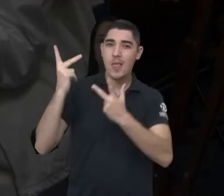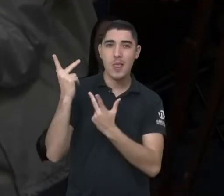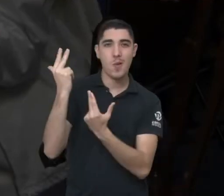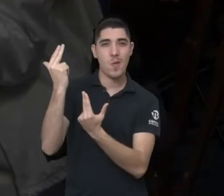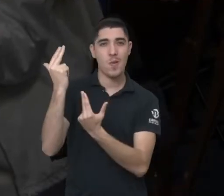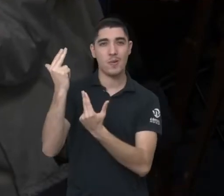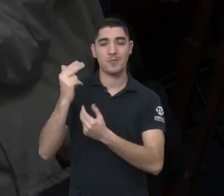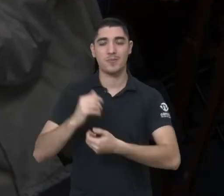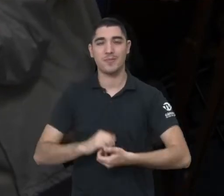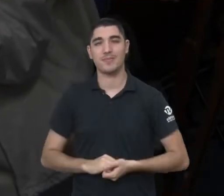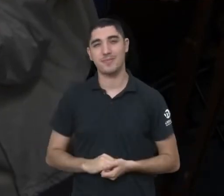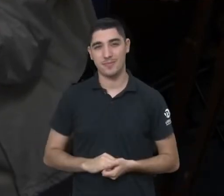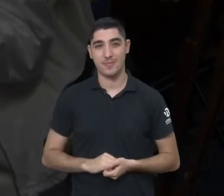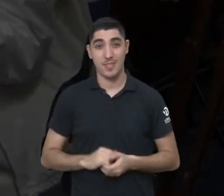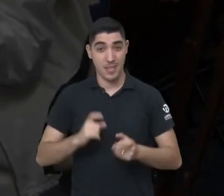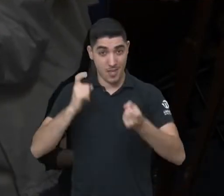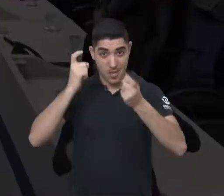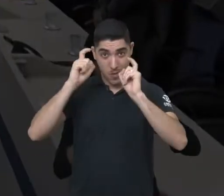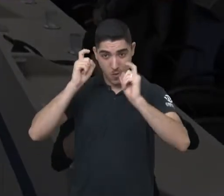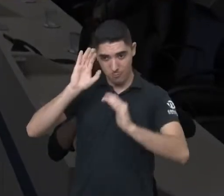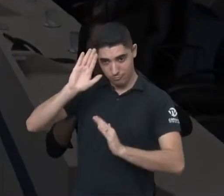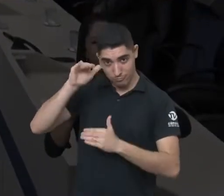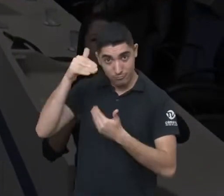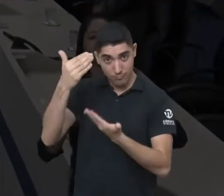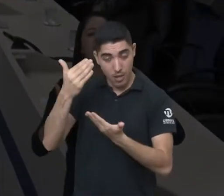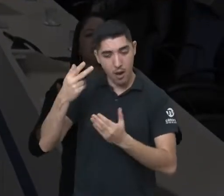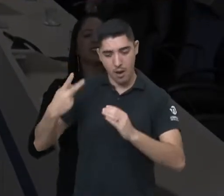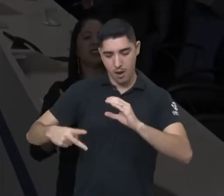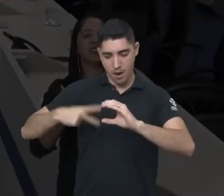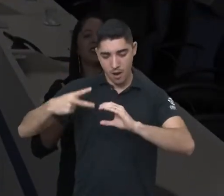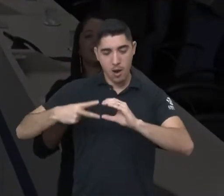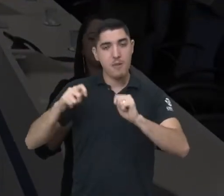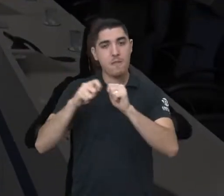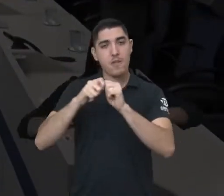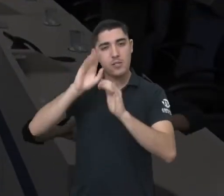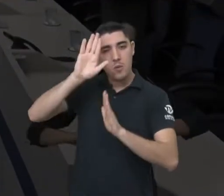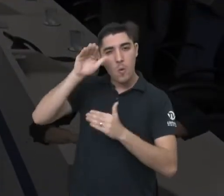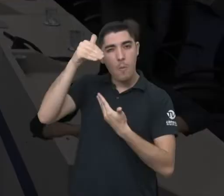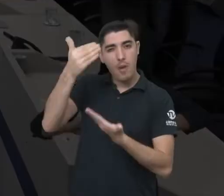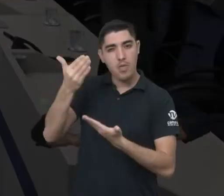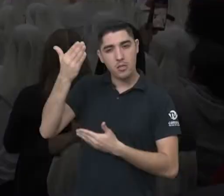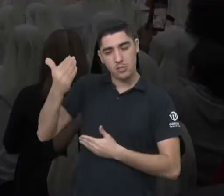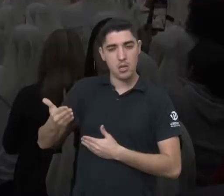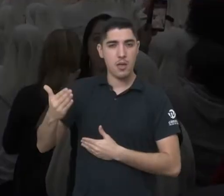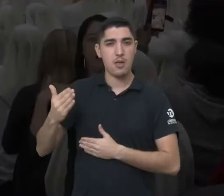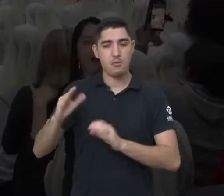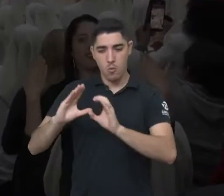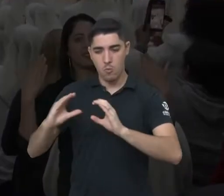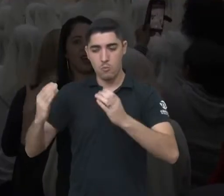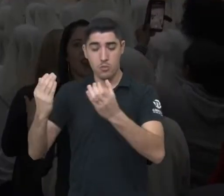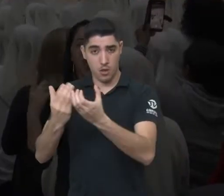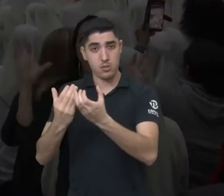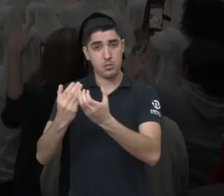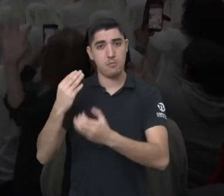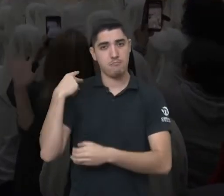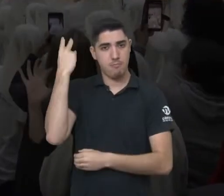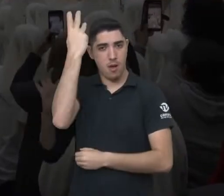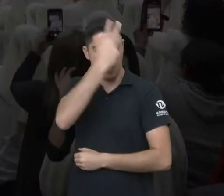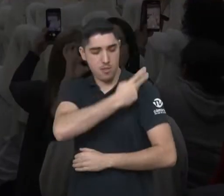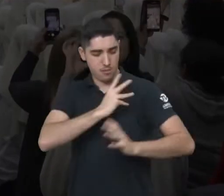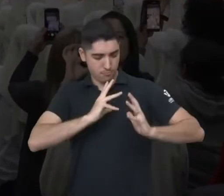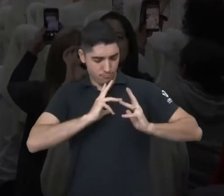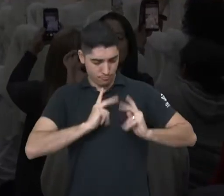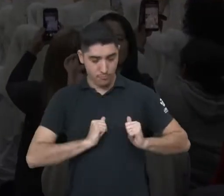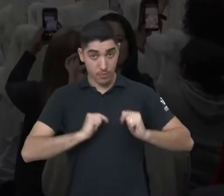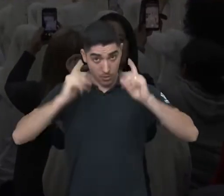brado céu. Em cerimônia solene, a Câmara Municipal homenageou o Instituto das Pequenas Missionárias de